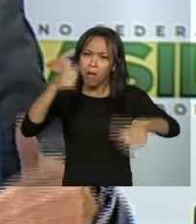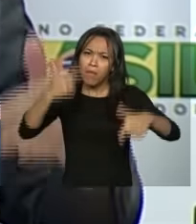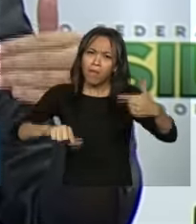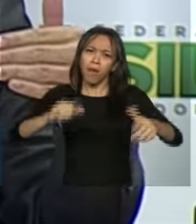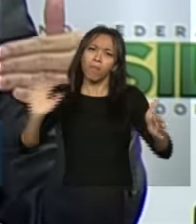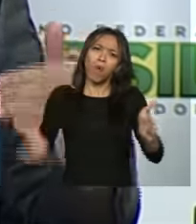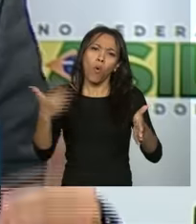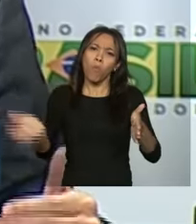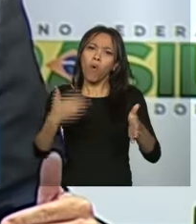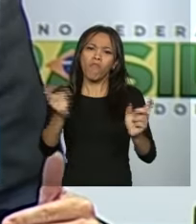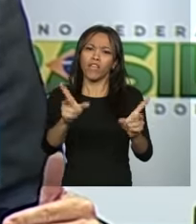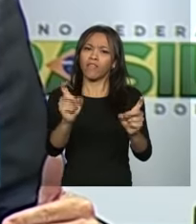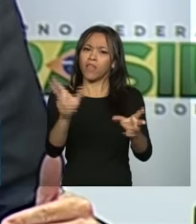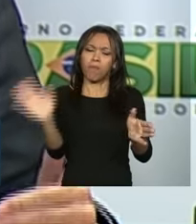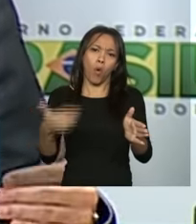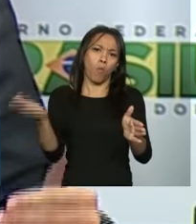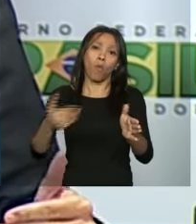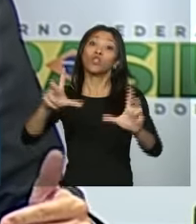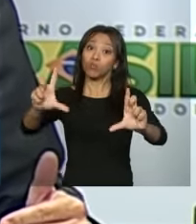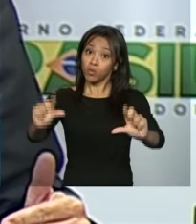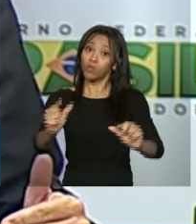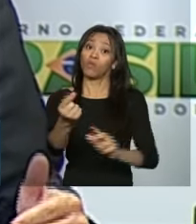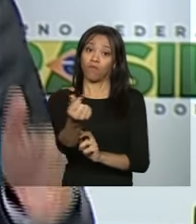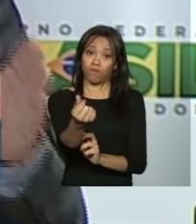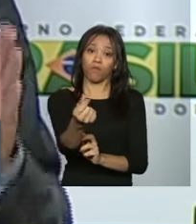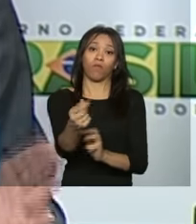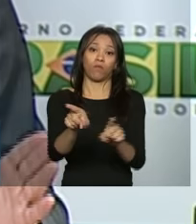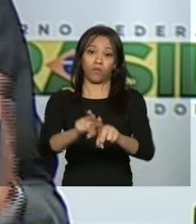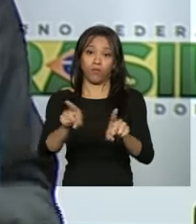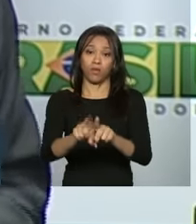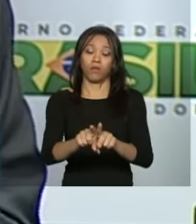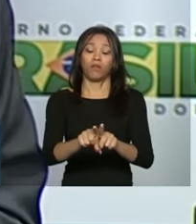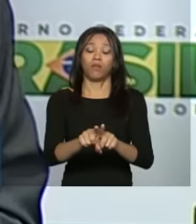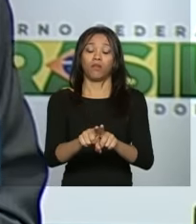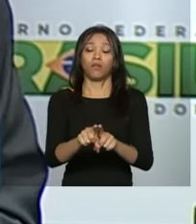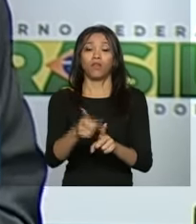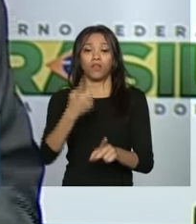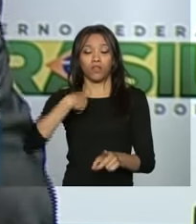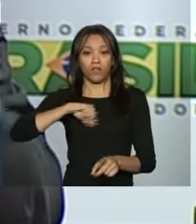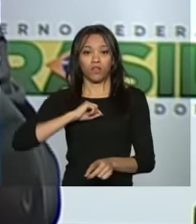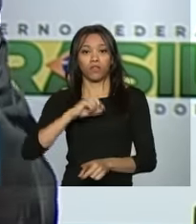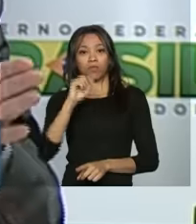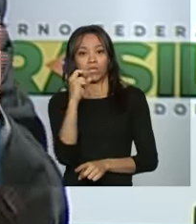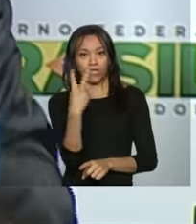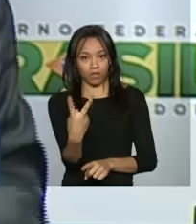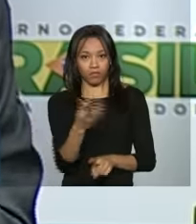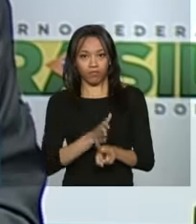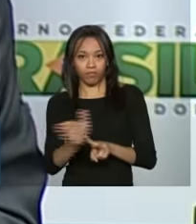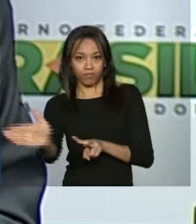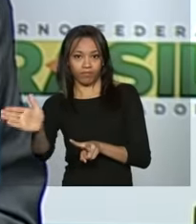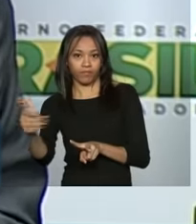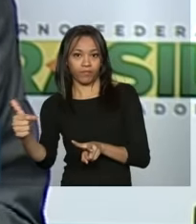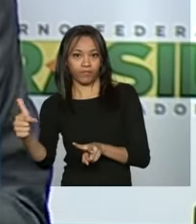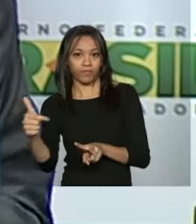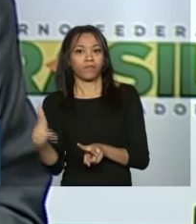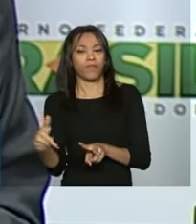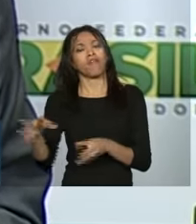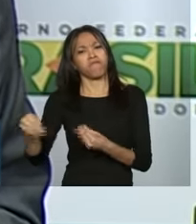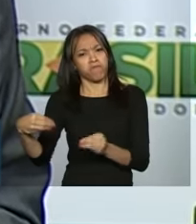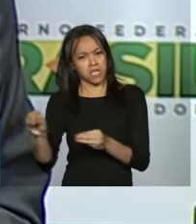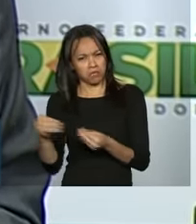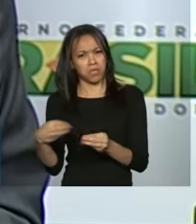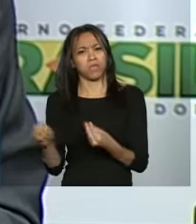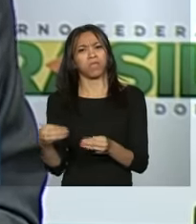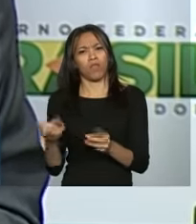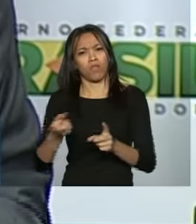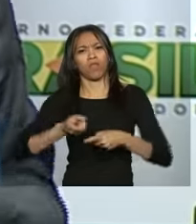produção diminuir os preços e para isso nós atuaremos nos dois pontos atuaremos tanto na na flexibilização